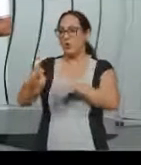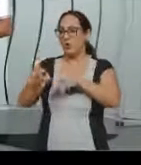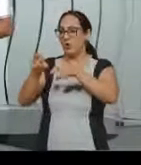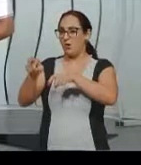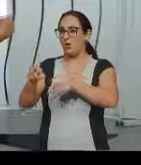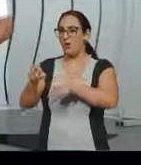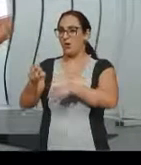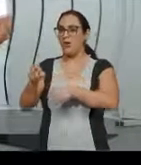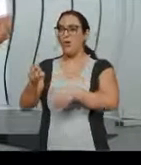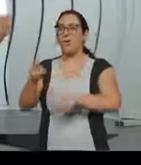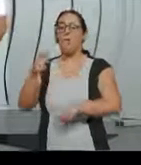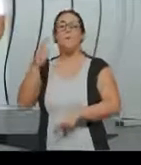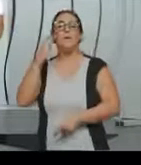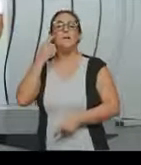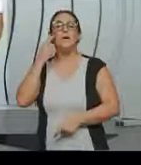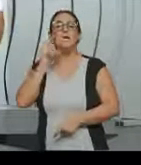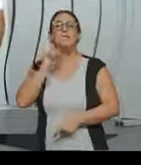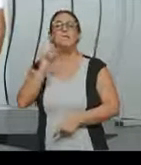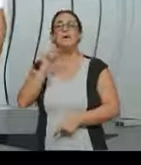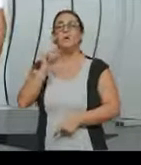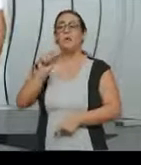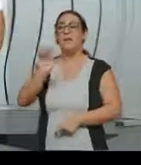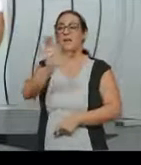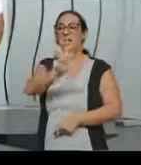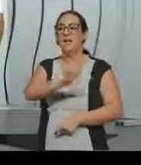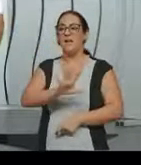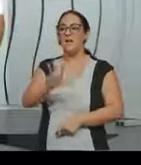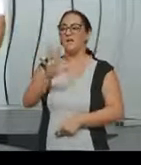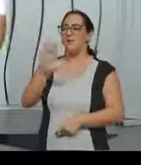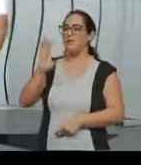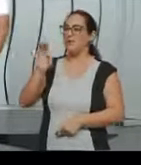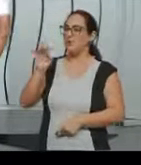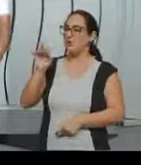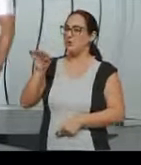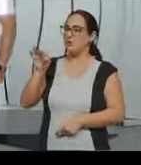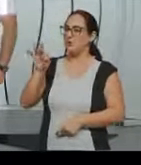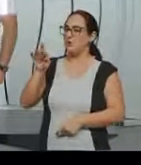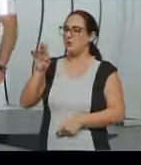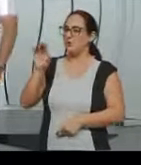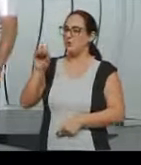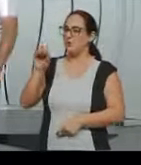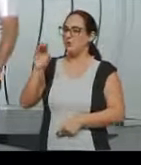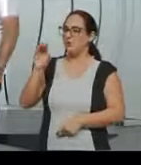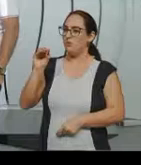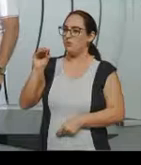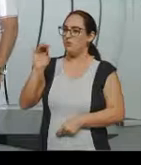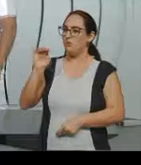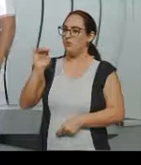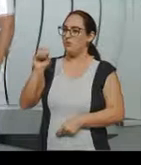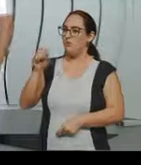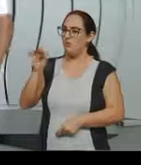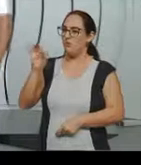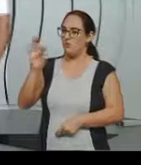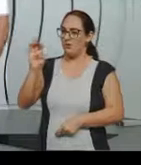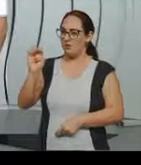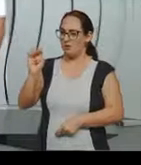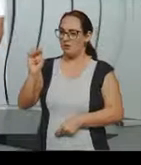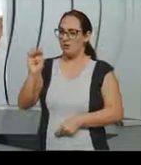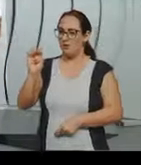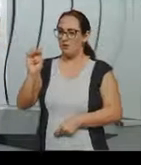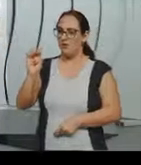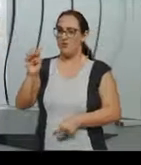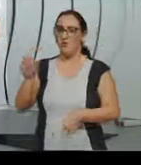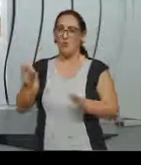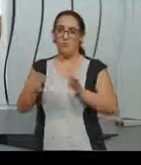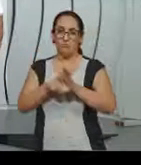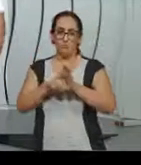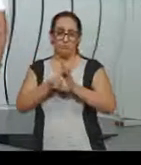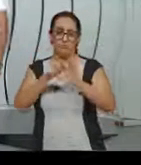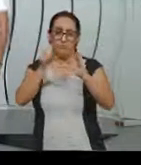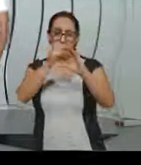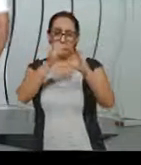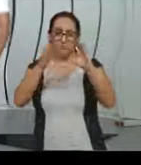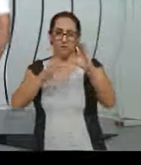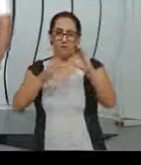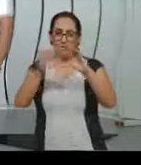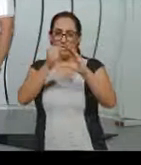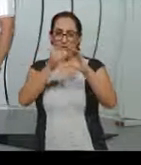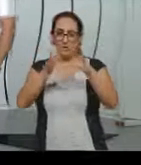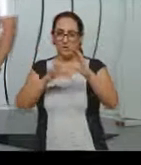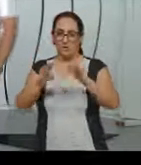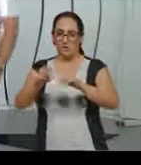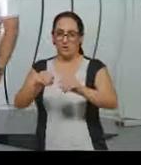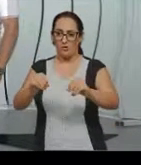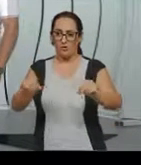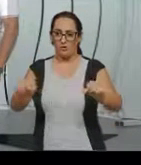A região centro-oeste, ela é por uma característica geográfica, por uma característica de ocupação